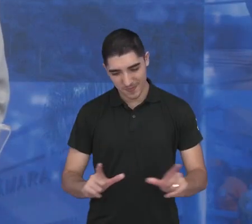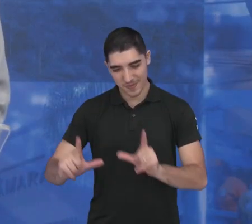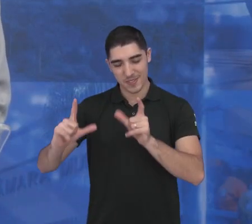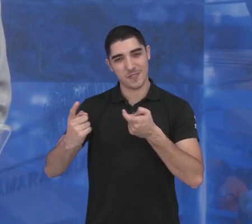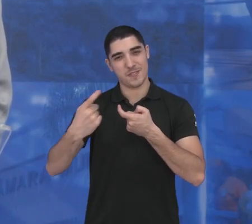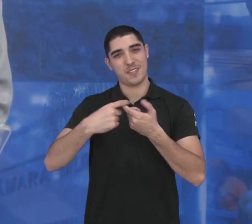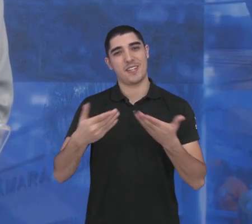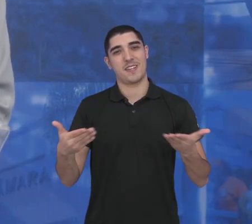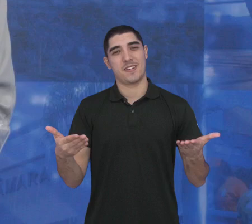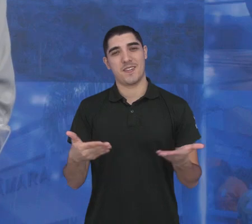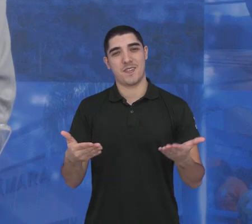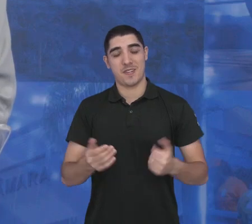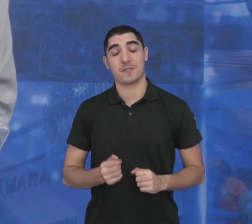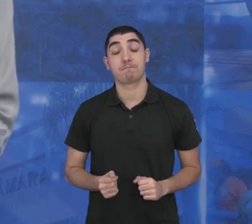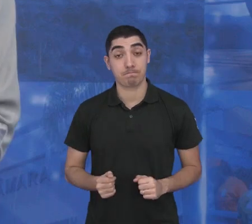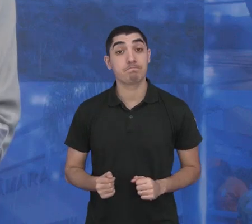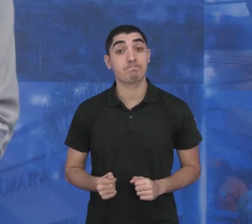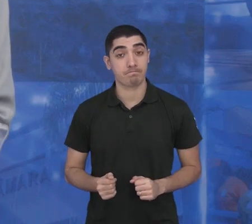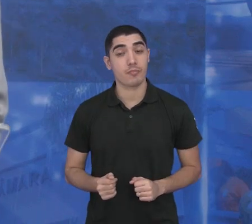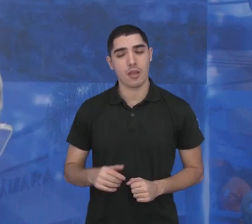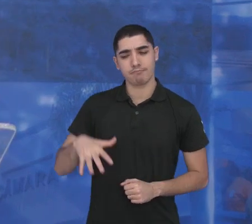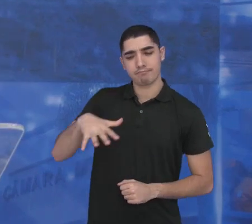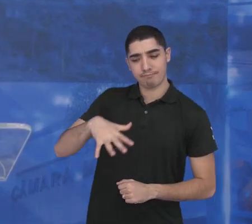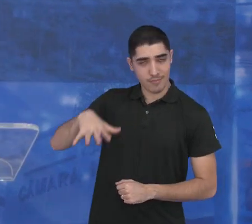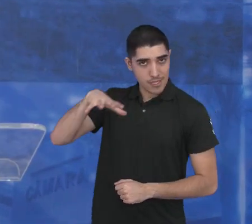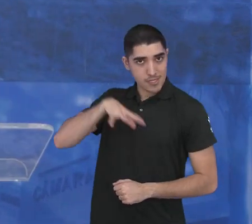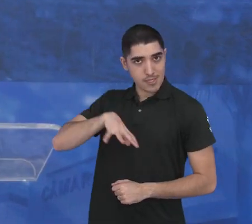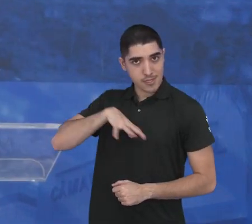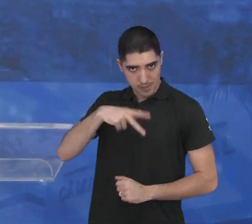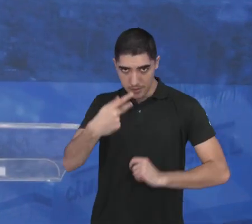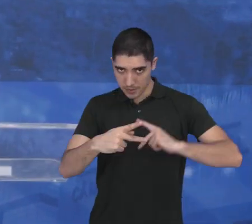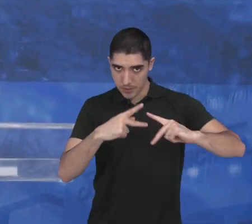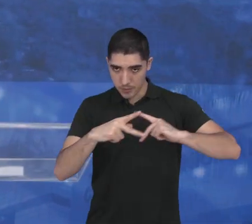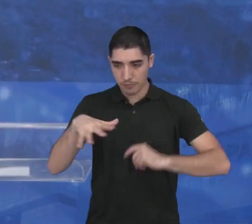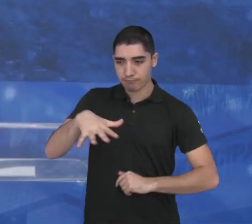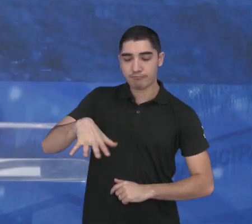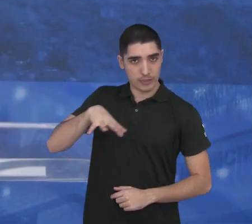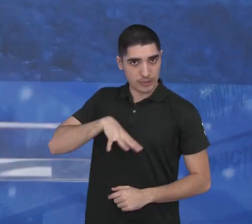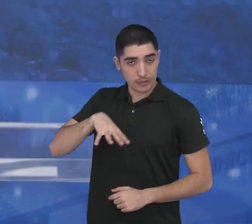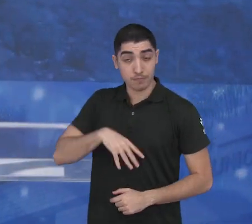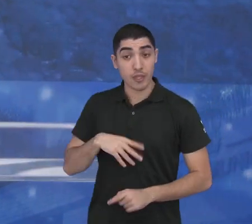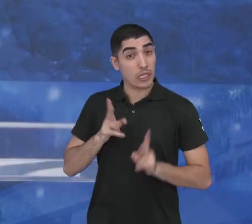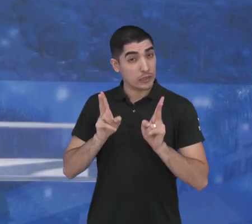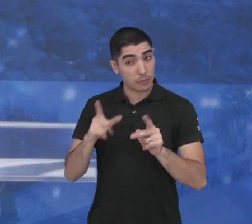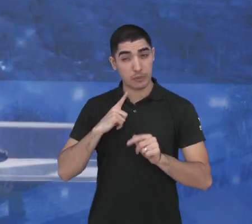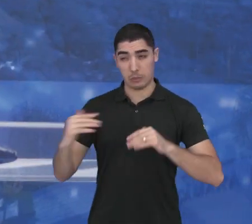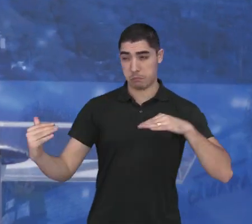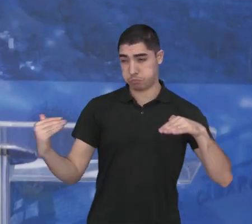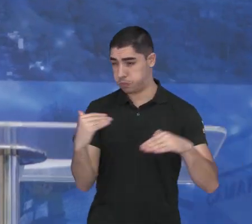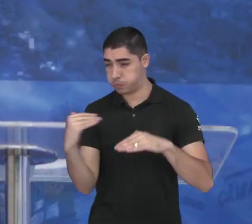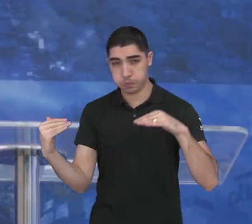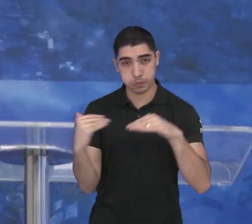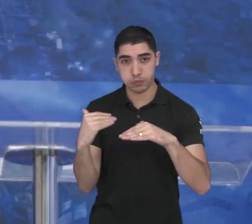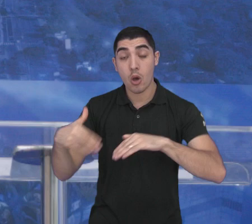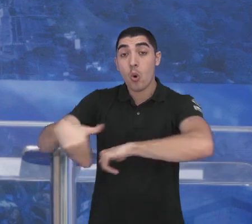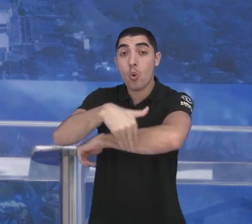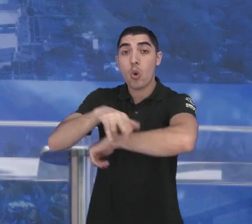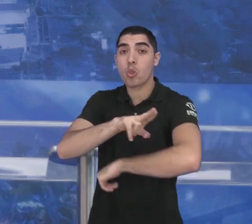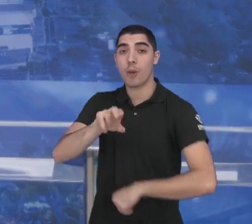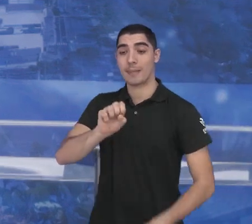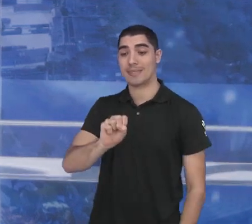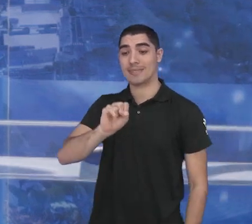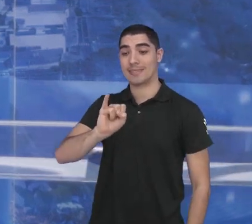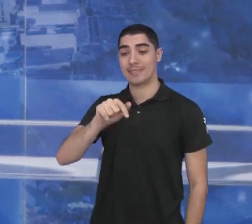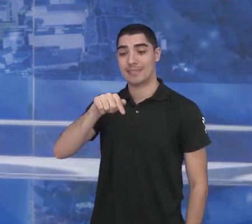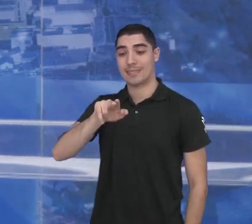Voltamos com o Ação Parlamentar. Na região central de São José dos Campos, o movimento é intenso na rua Siqueira Campos. É um